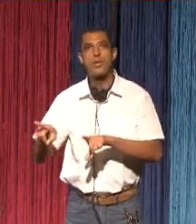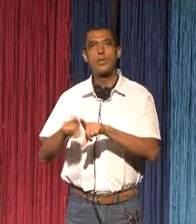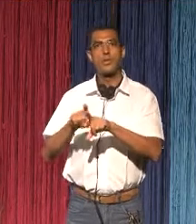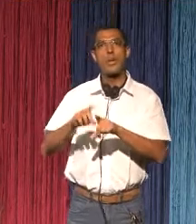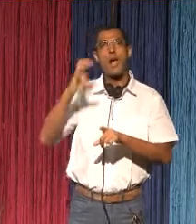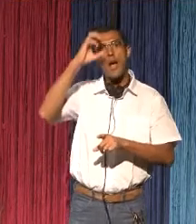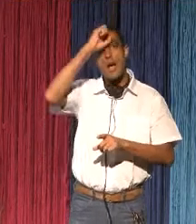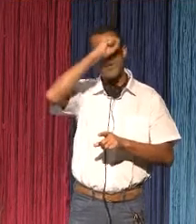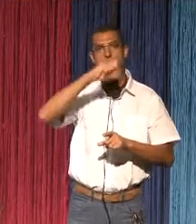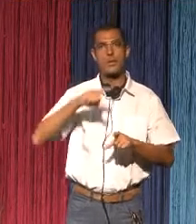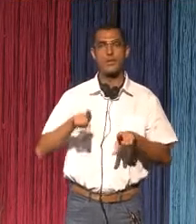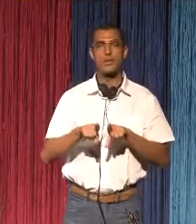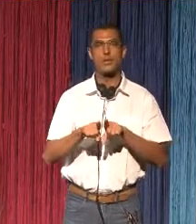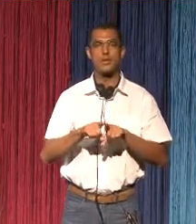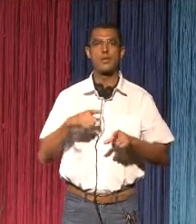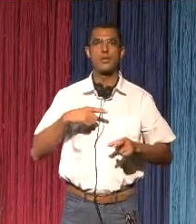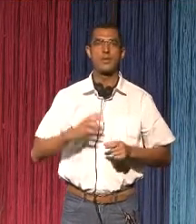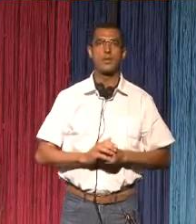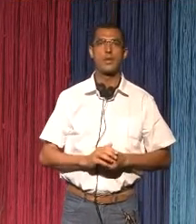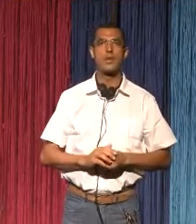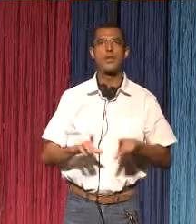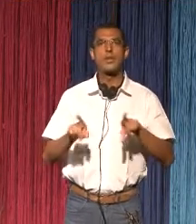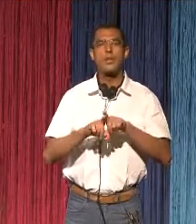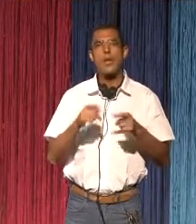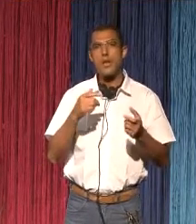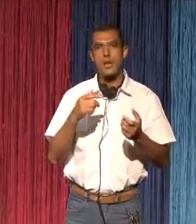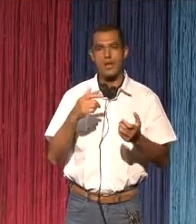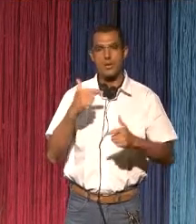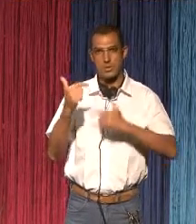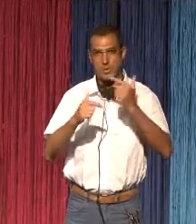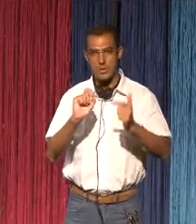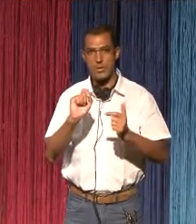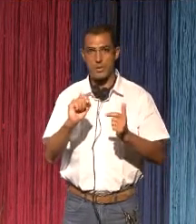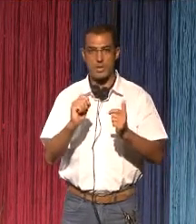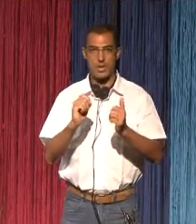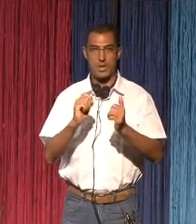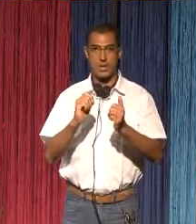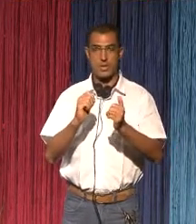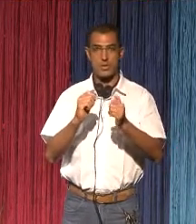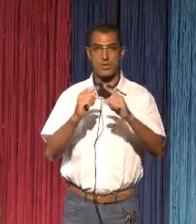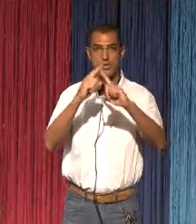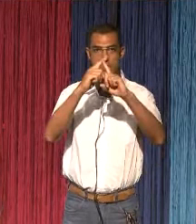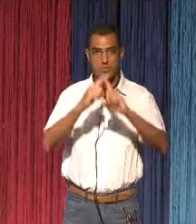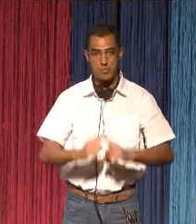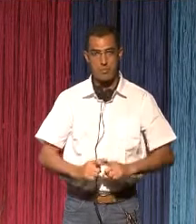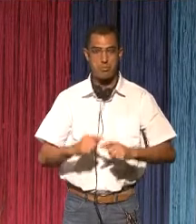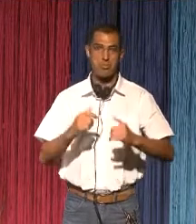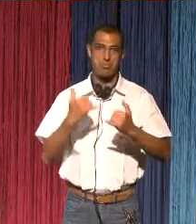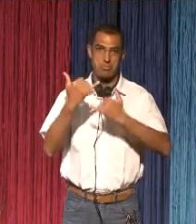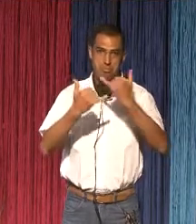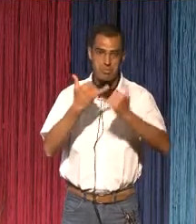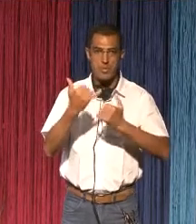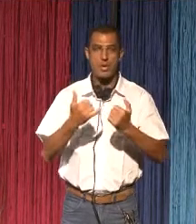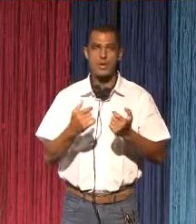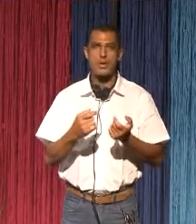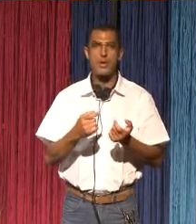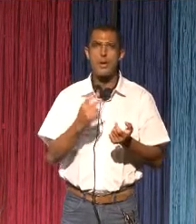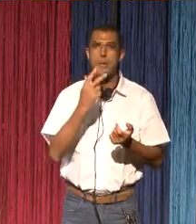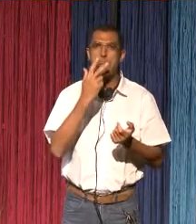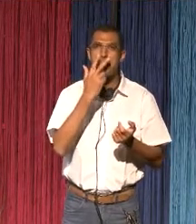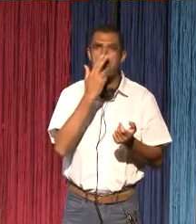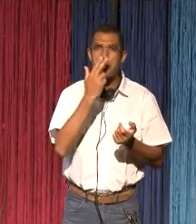Eu trabalho mais com os jogos enquanto ginástica mental, né? No sentido de que jogos lógicos,